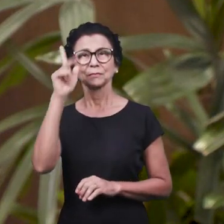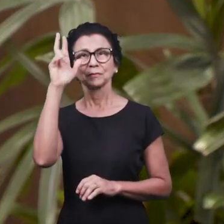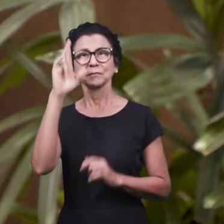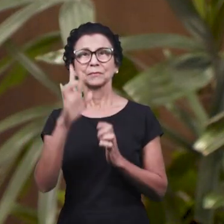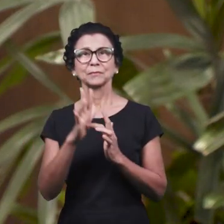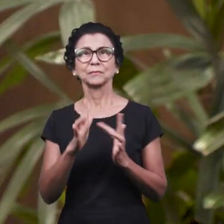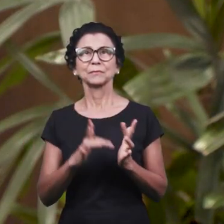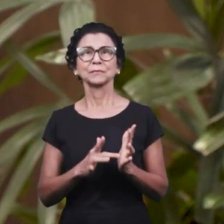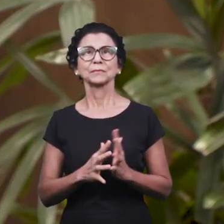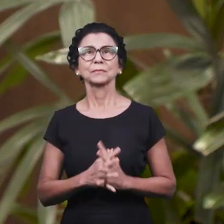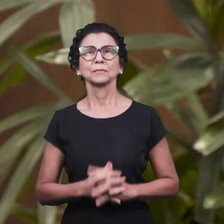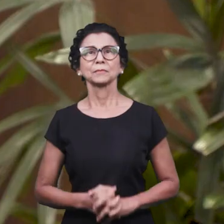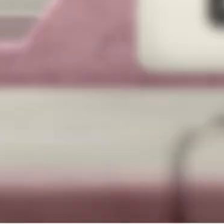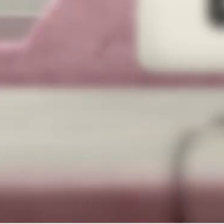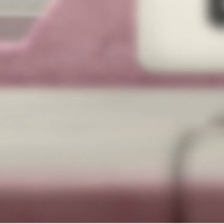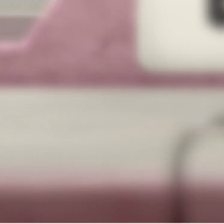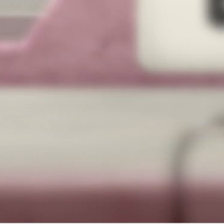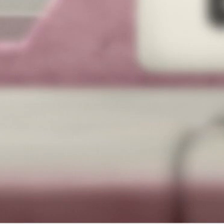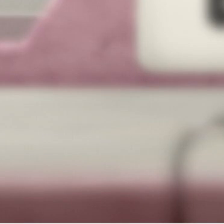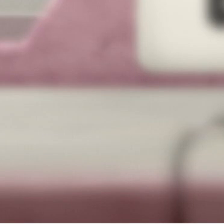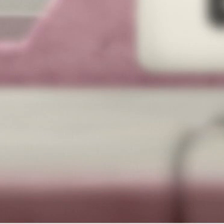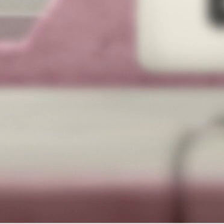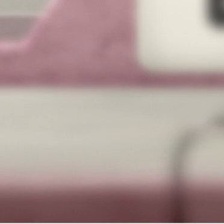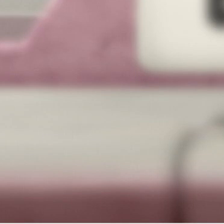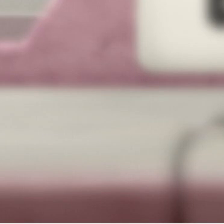A paz do Senhor Jesus.